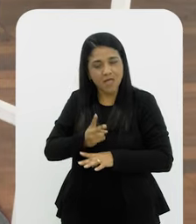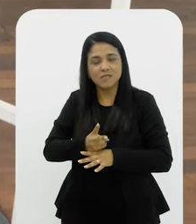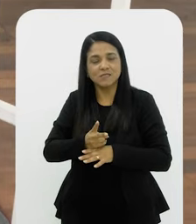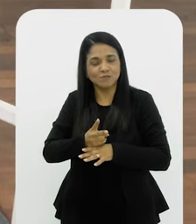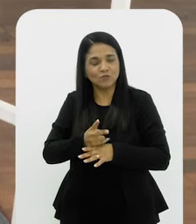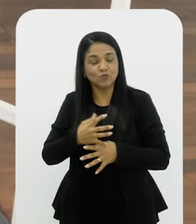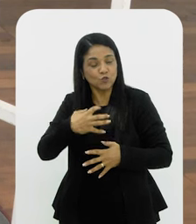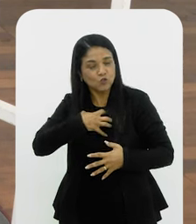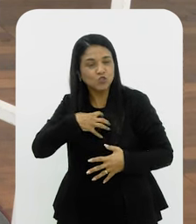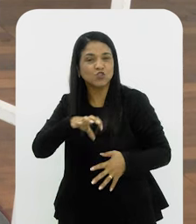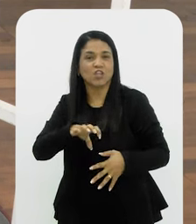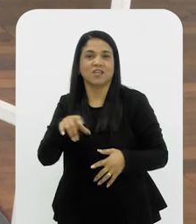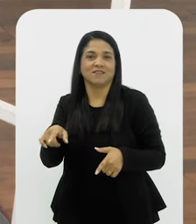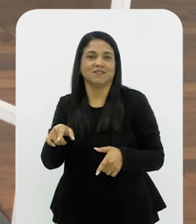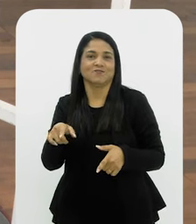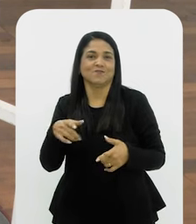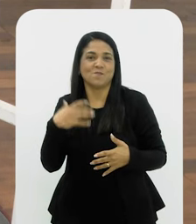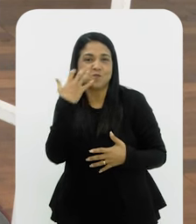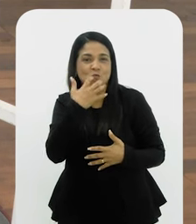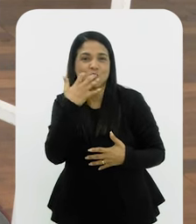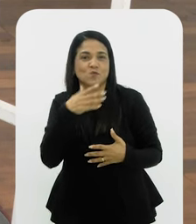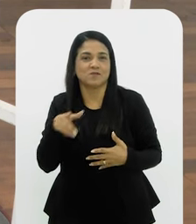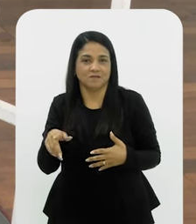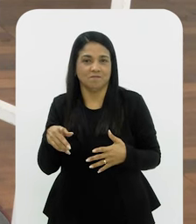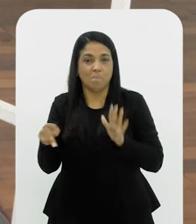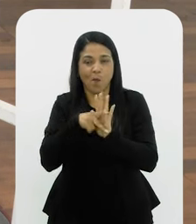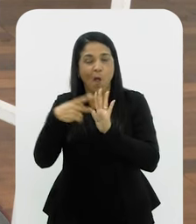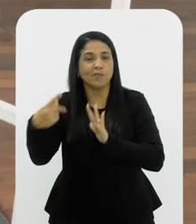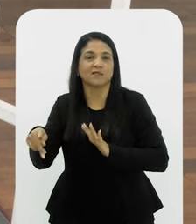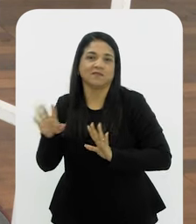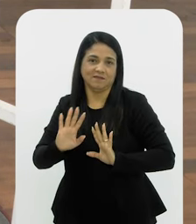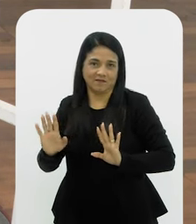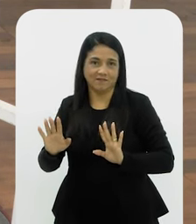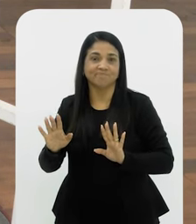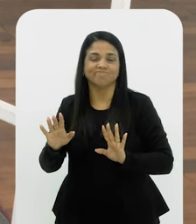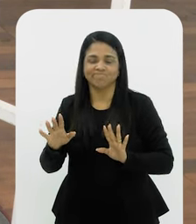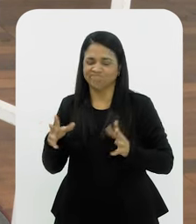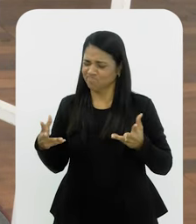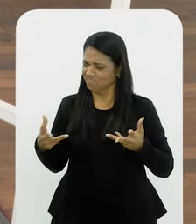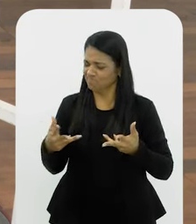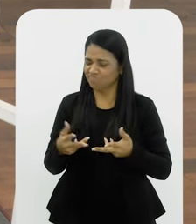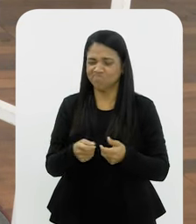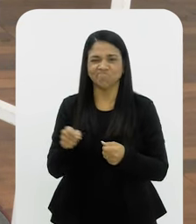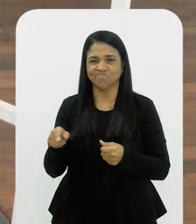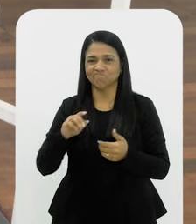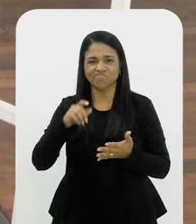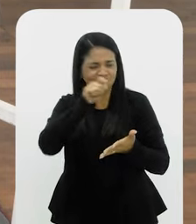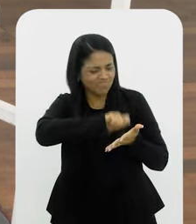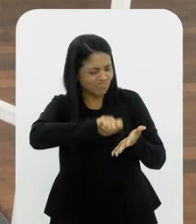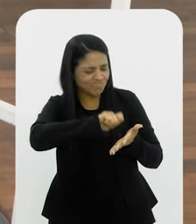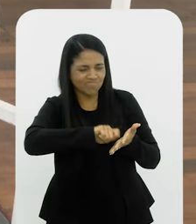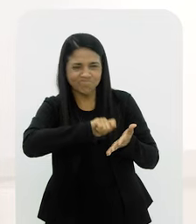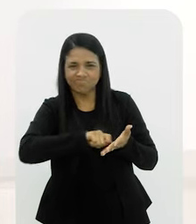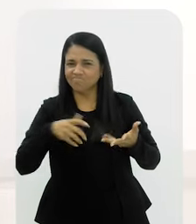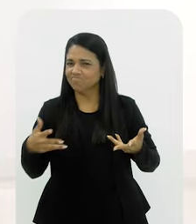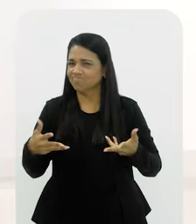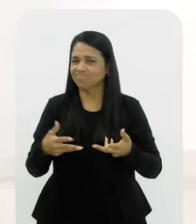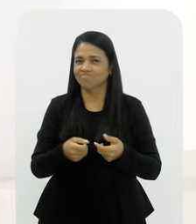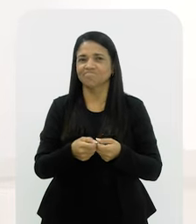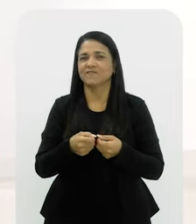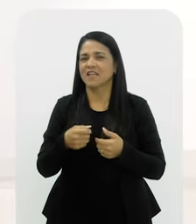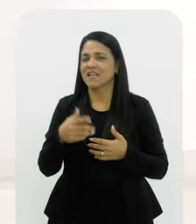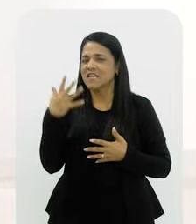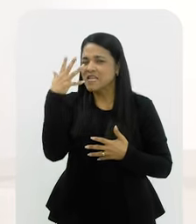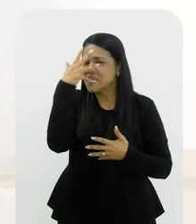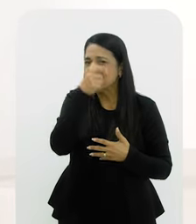próprio caminho da música, né? Ele tinha a coisa do caminho da música. Era genial, né? É. Fora como compositor, né? Fantástico. Coisas